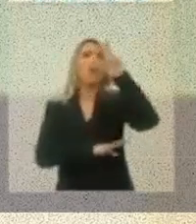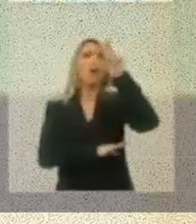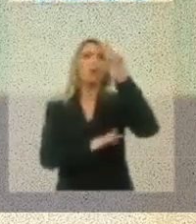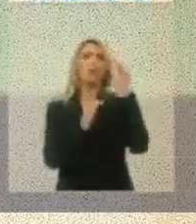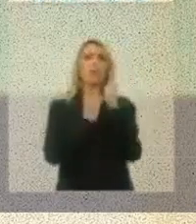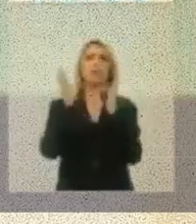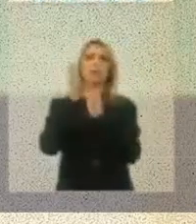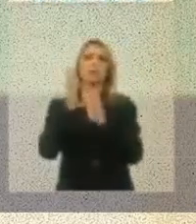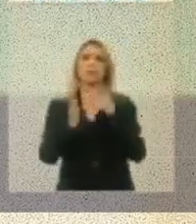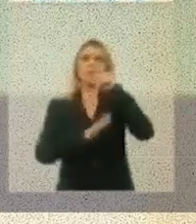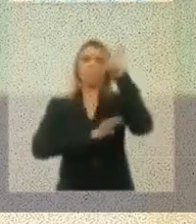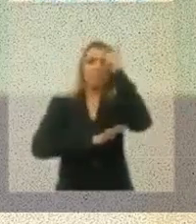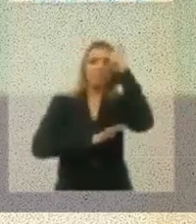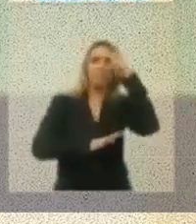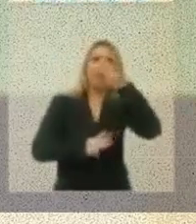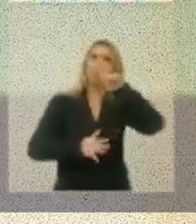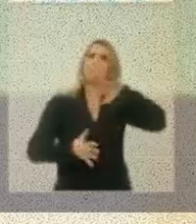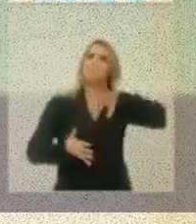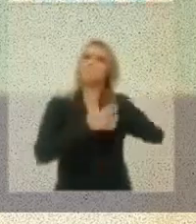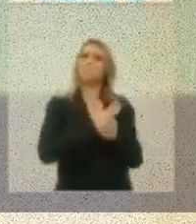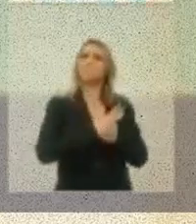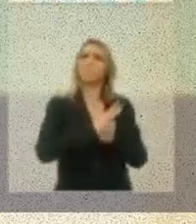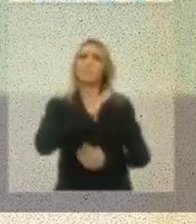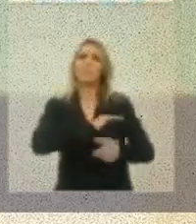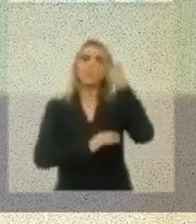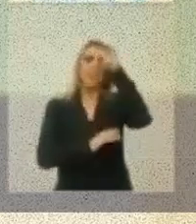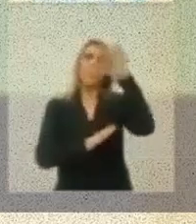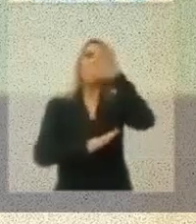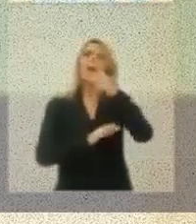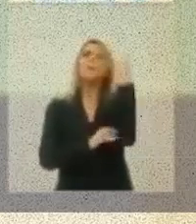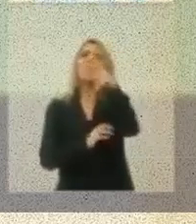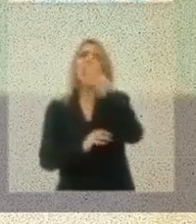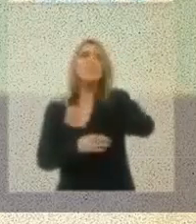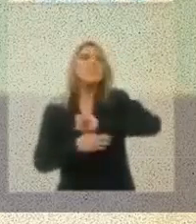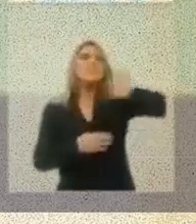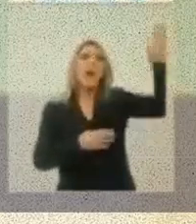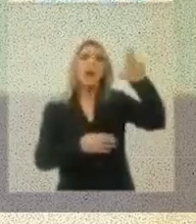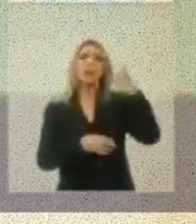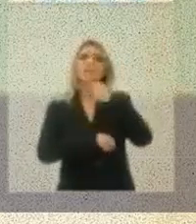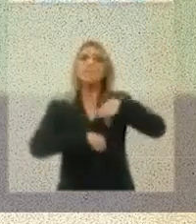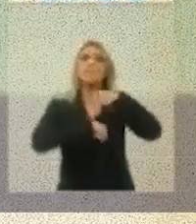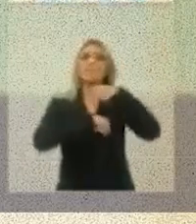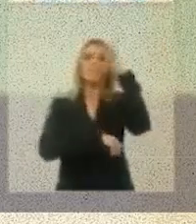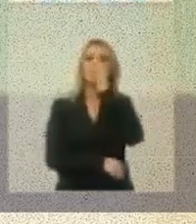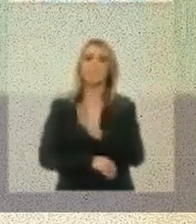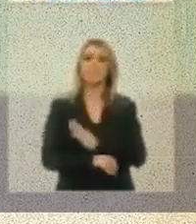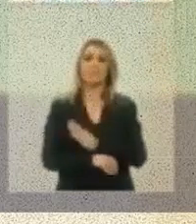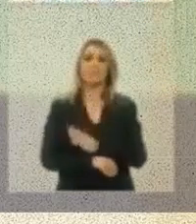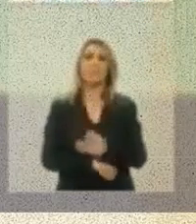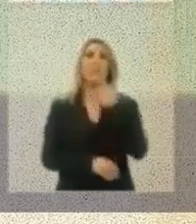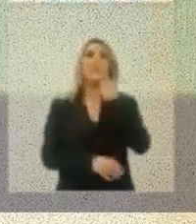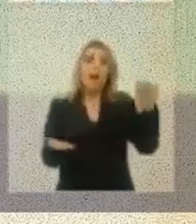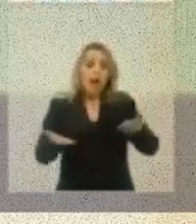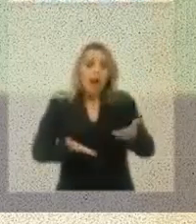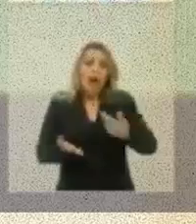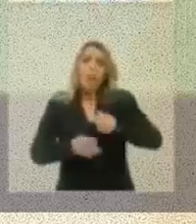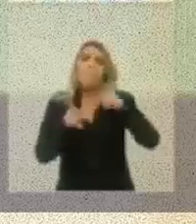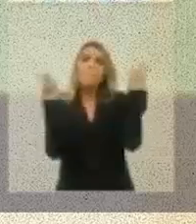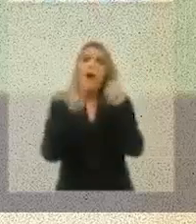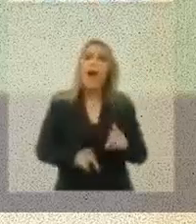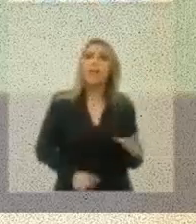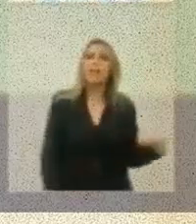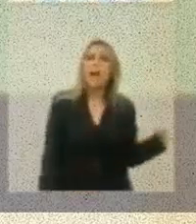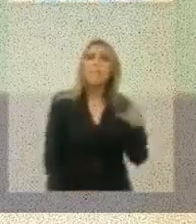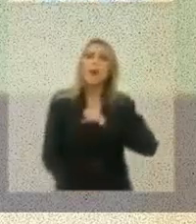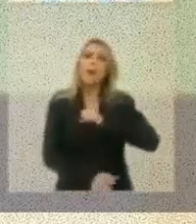repreendo toda a fúria de satanás contra nação brasileira Satanás pega tudo precisamos saber a operação brasileira União falou que quer ver na paz amor